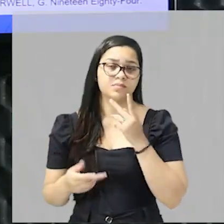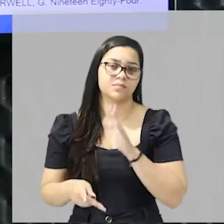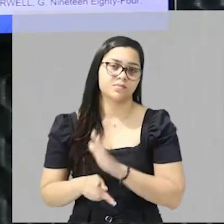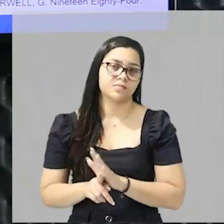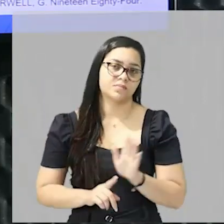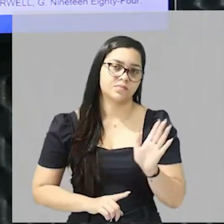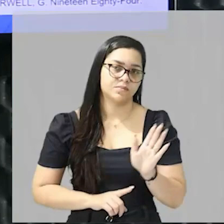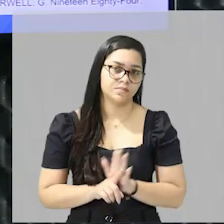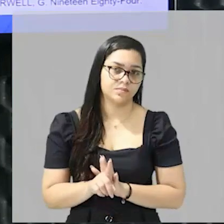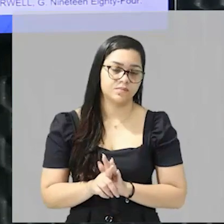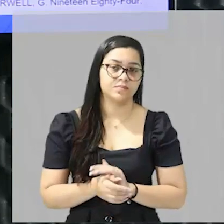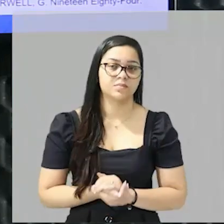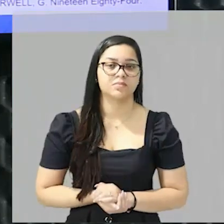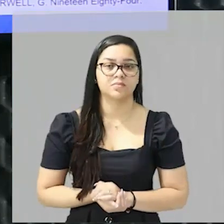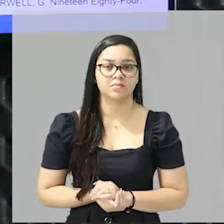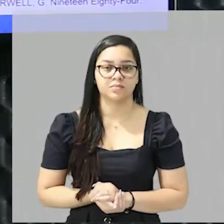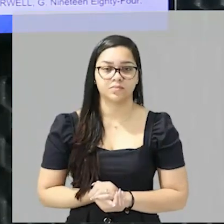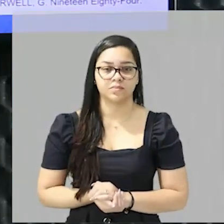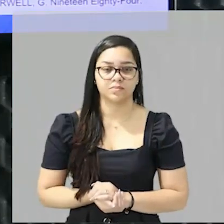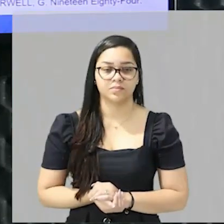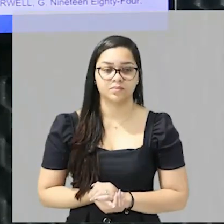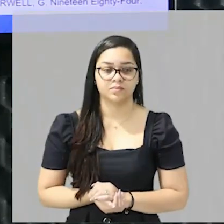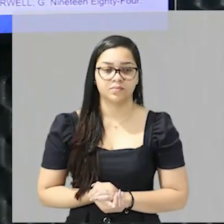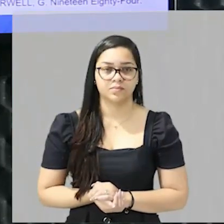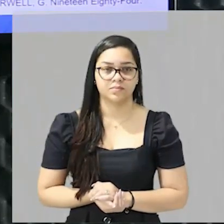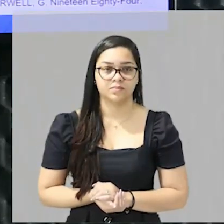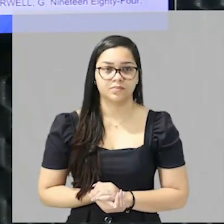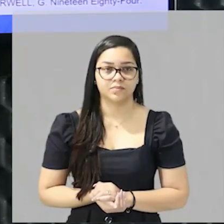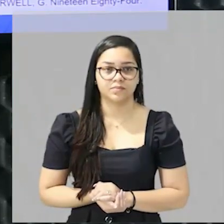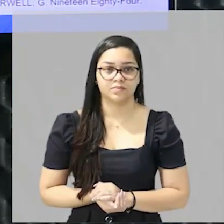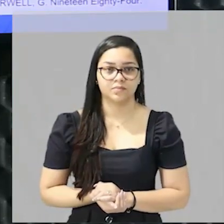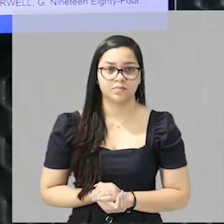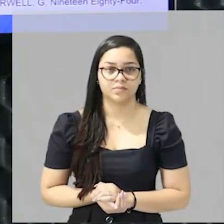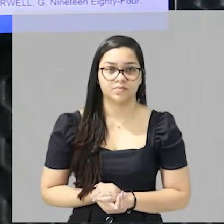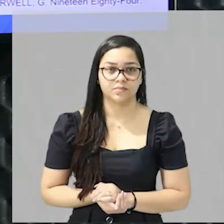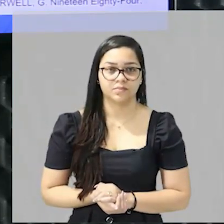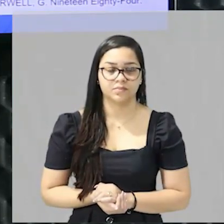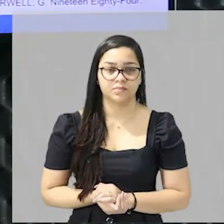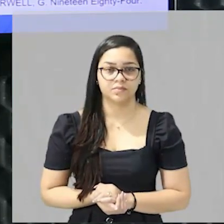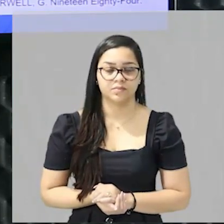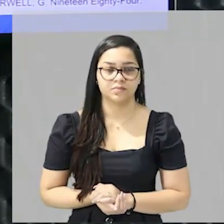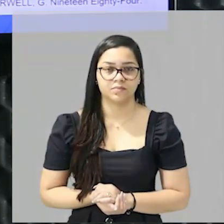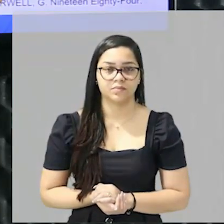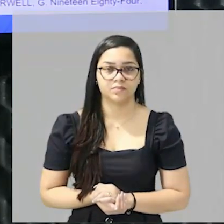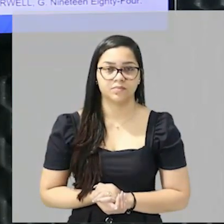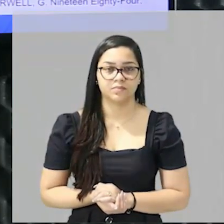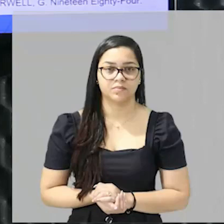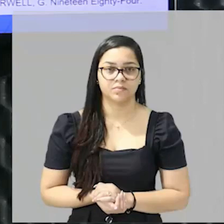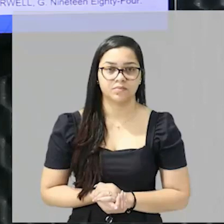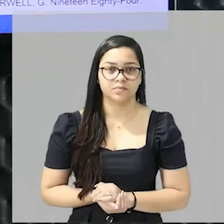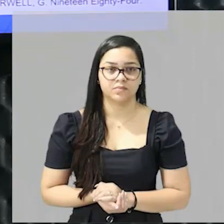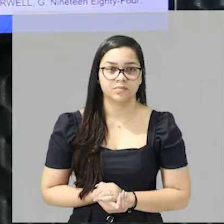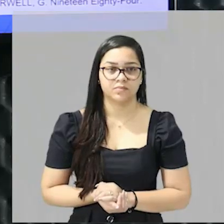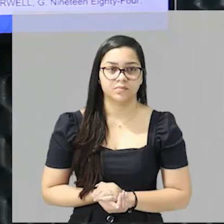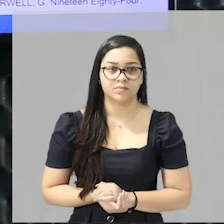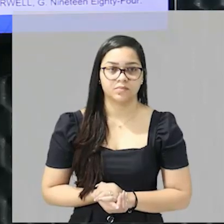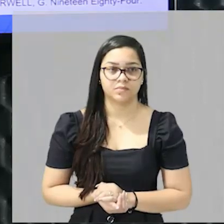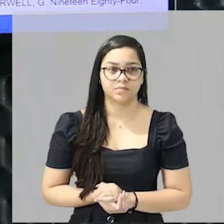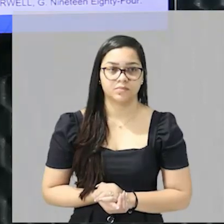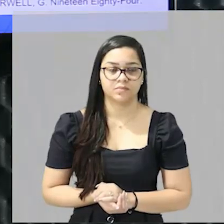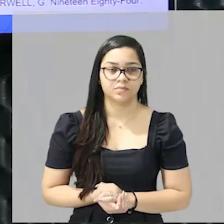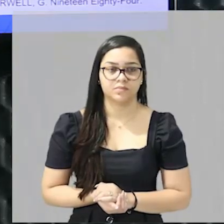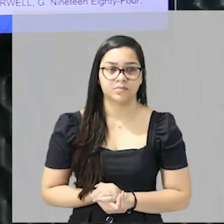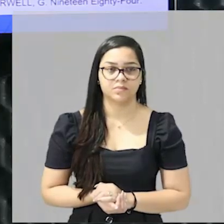questionamento. Is there somewhere or other place, a world of solid objects, where the past is still